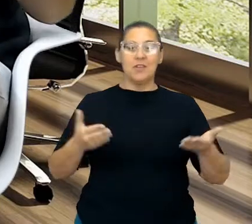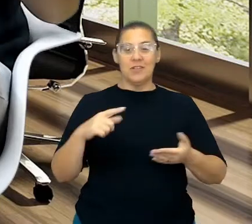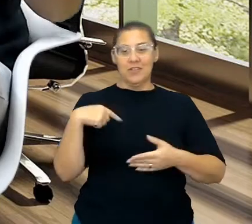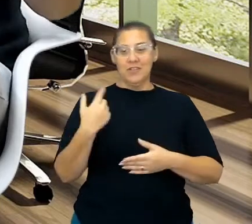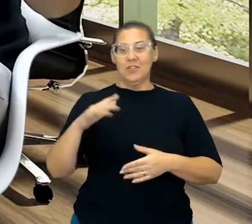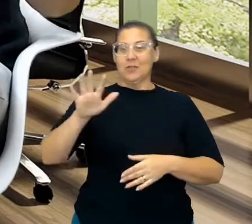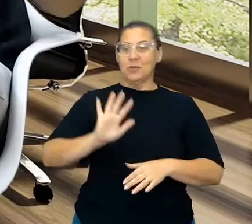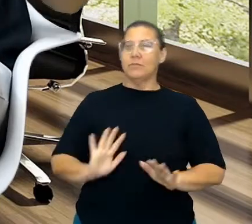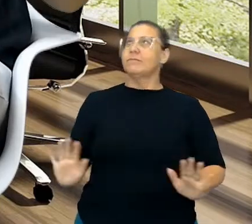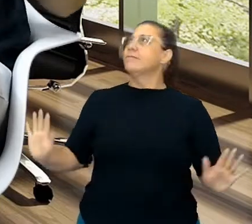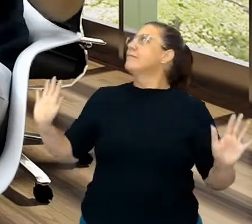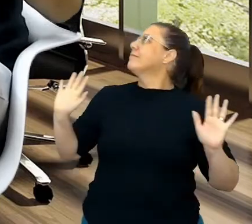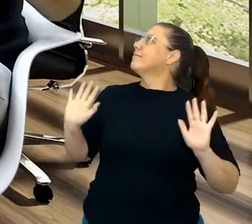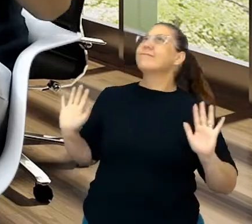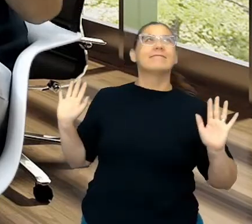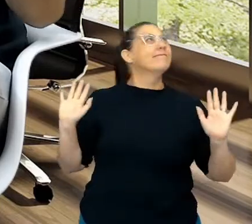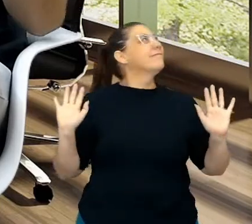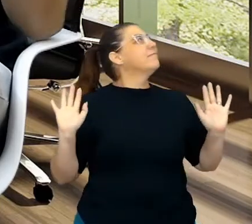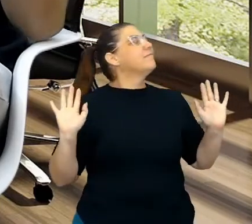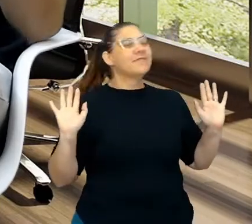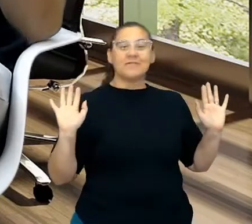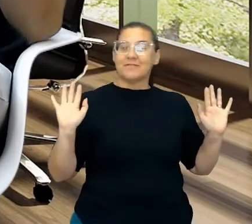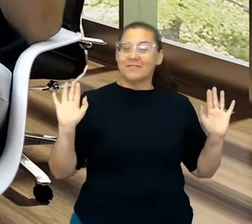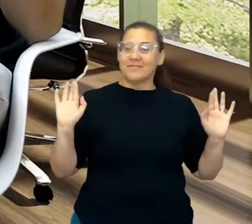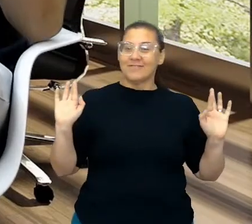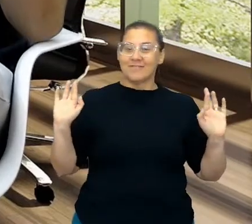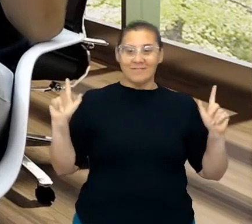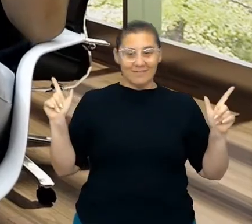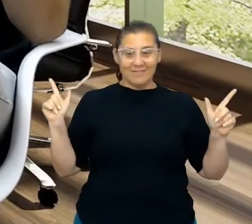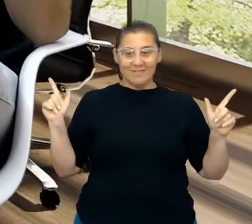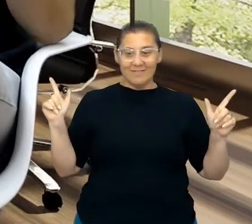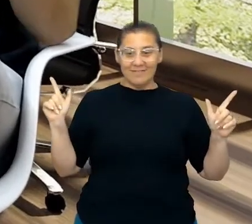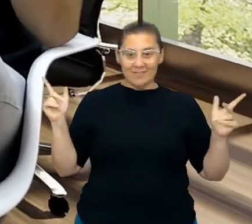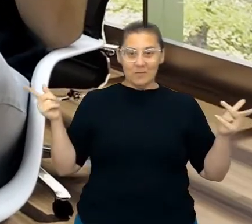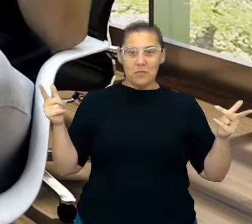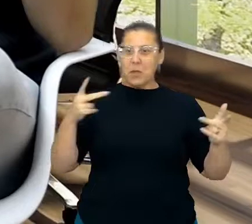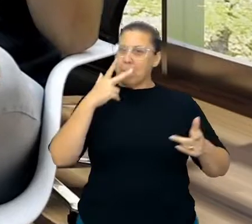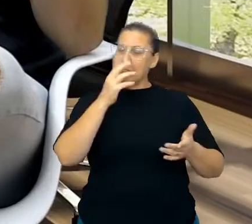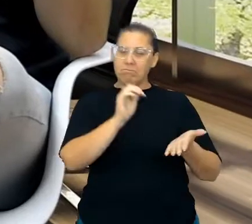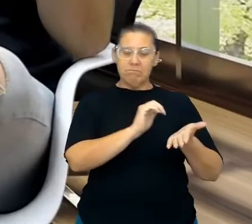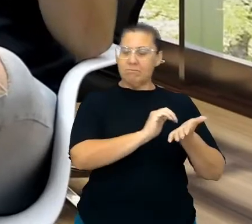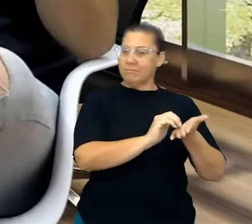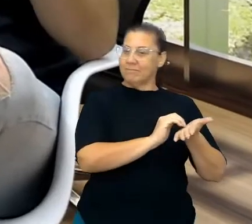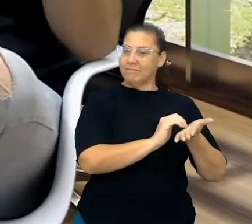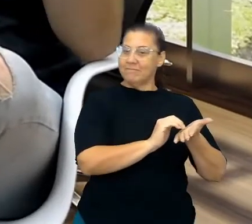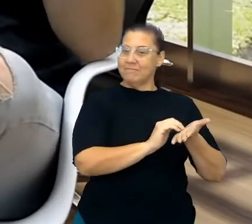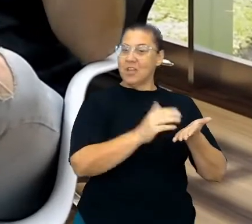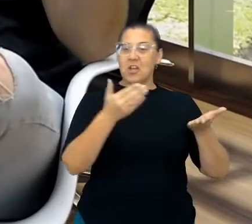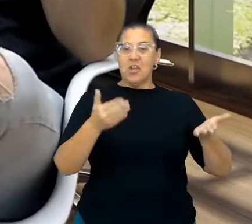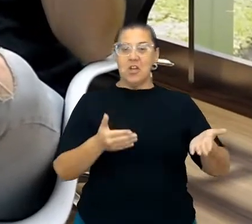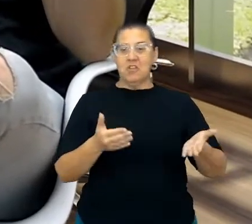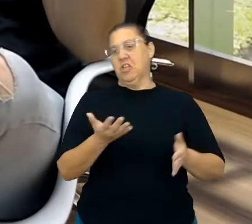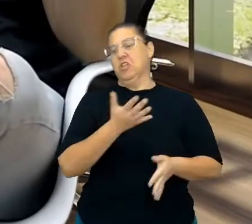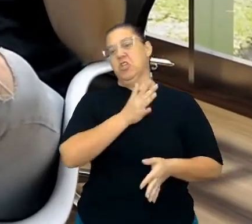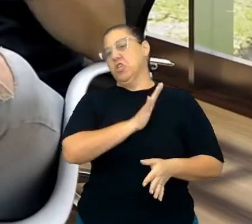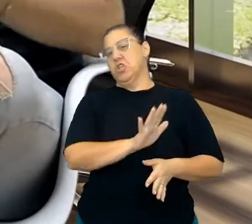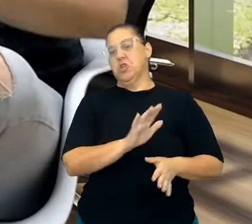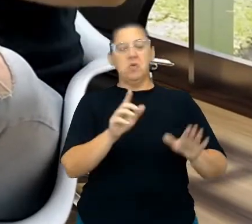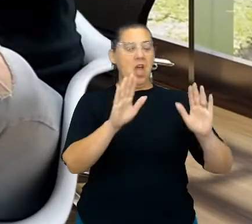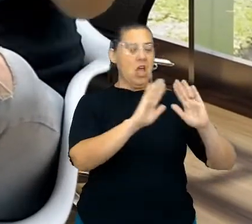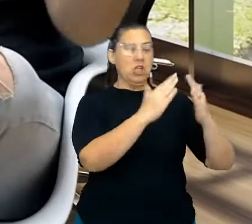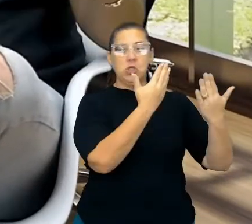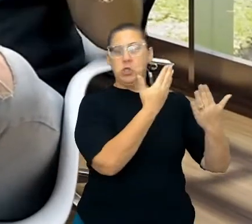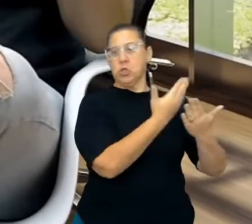nesse ambiente diferente. Olha só, nós estamos aqui no escritório. Hoje a gente não queria ficar na escola. Hoje a